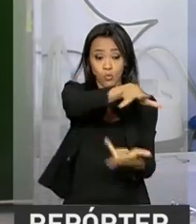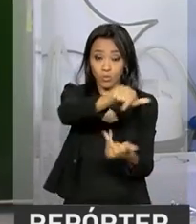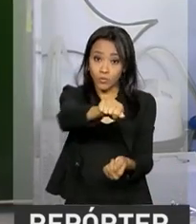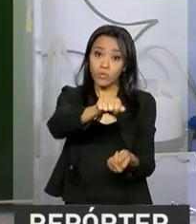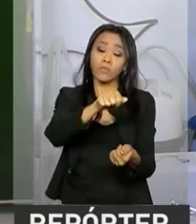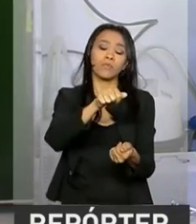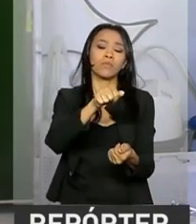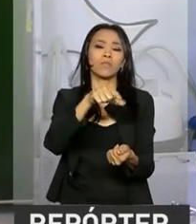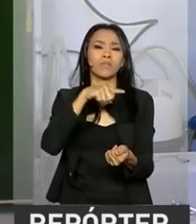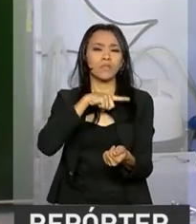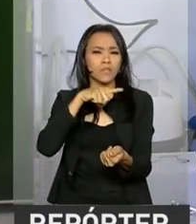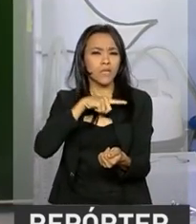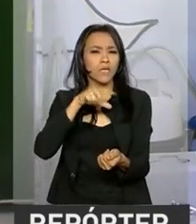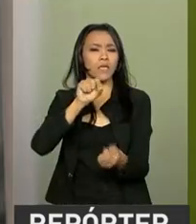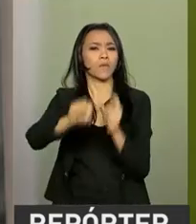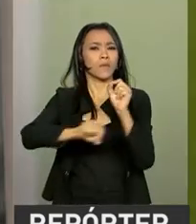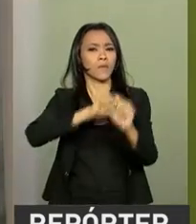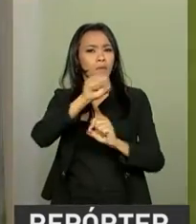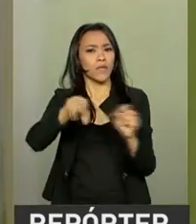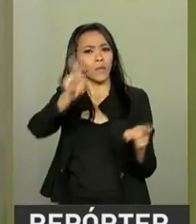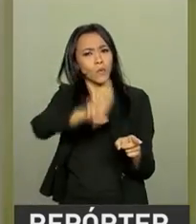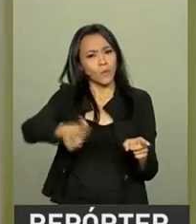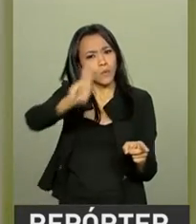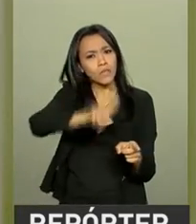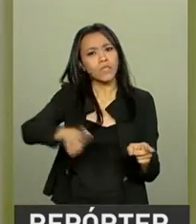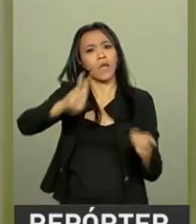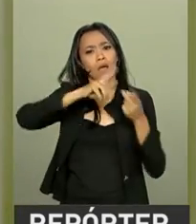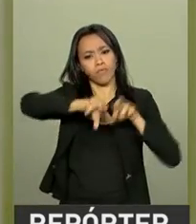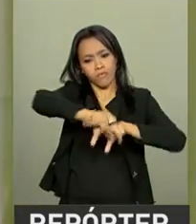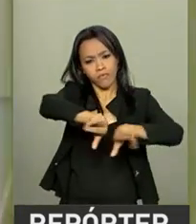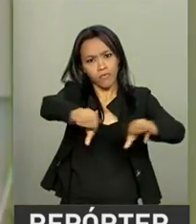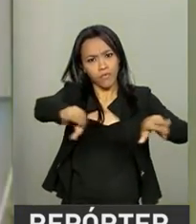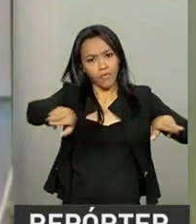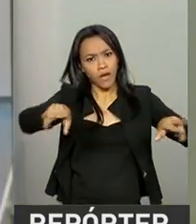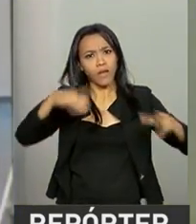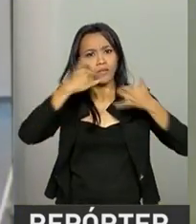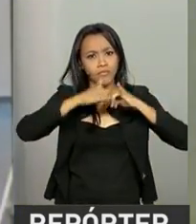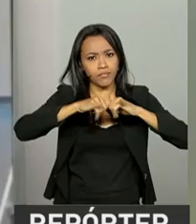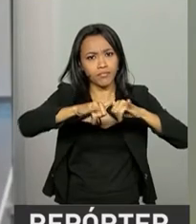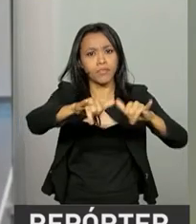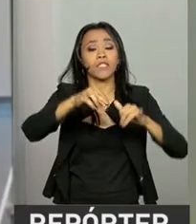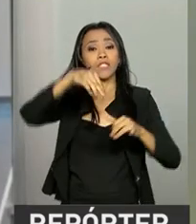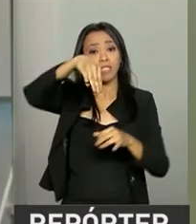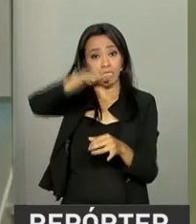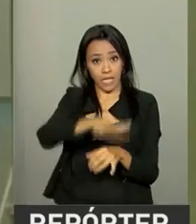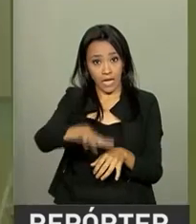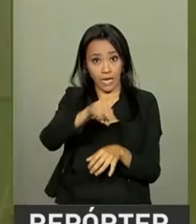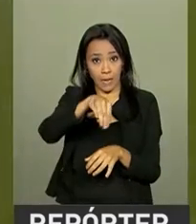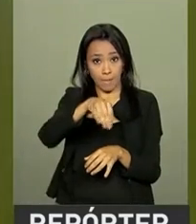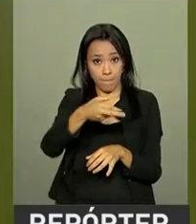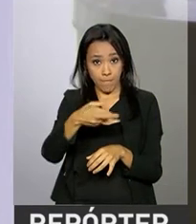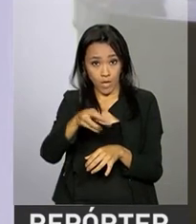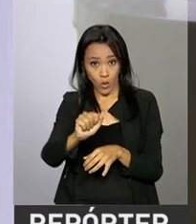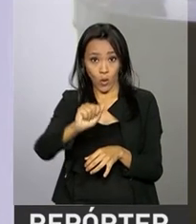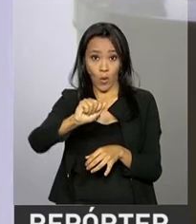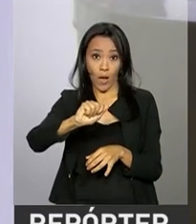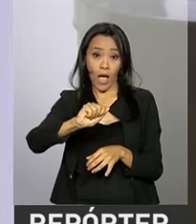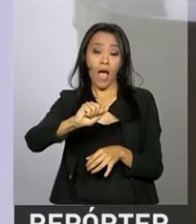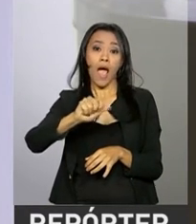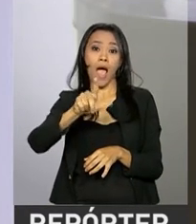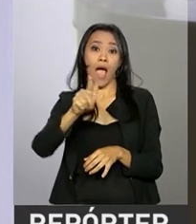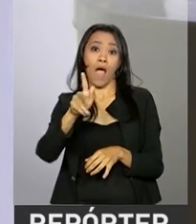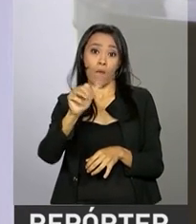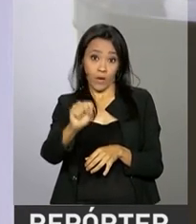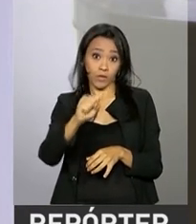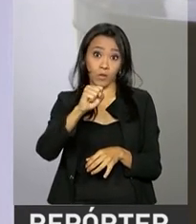contribuição significativa na sua matriz energética e de biocombustíveis com derivados de microalgas, o Brasil tem um papel de destaque nisso.